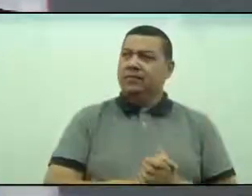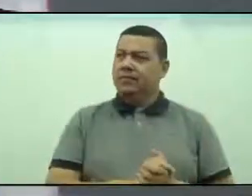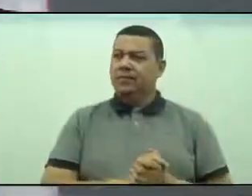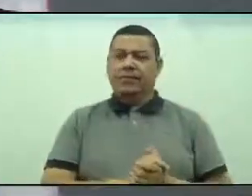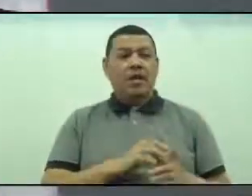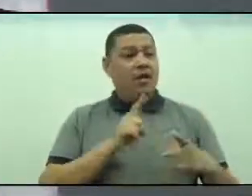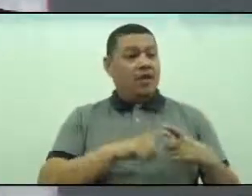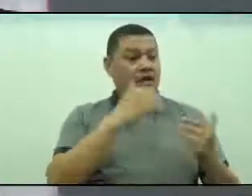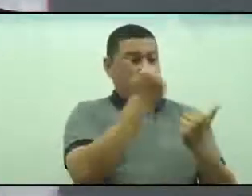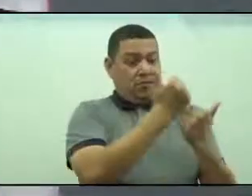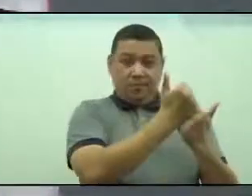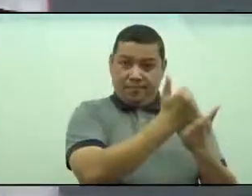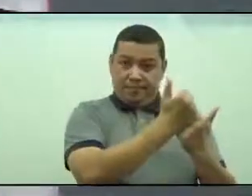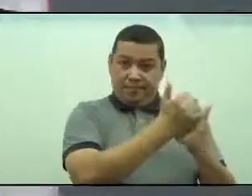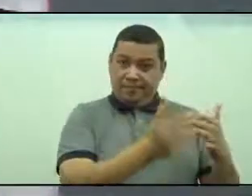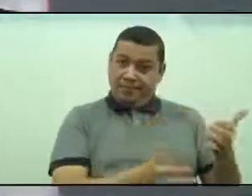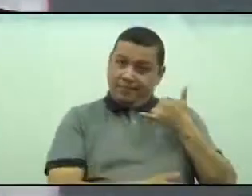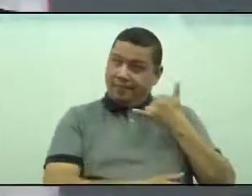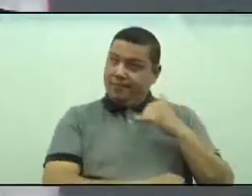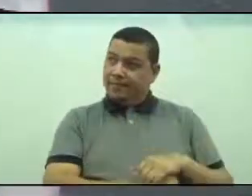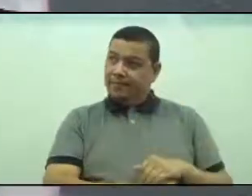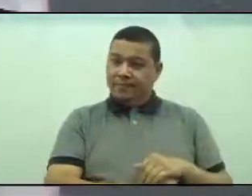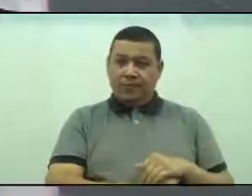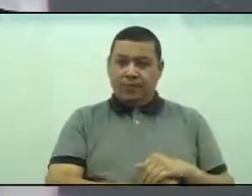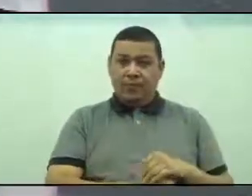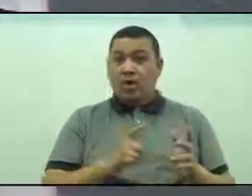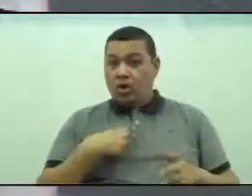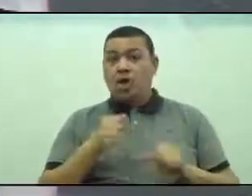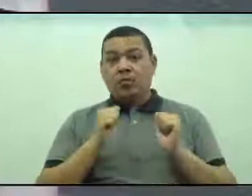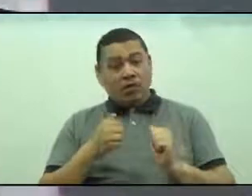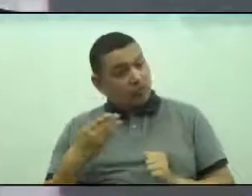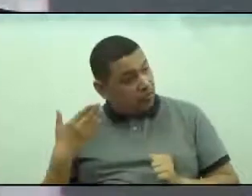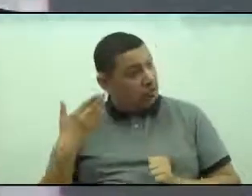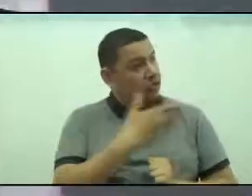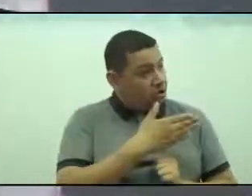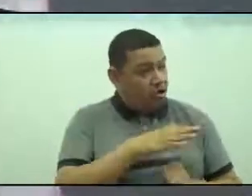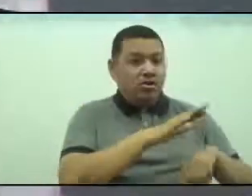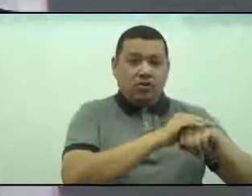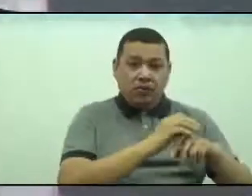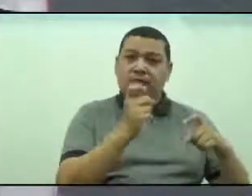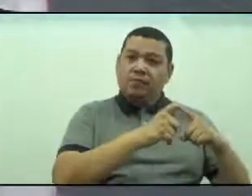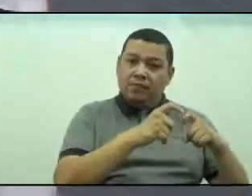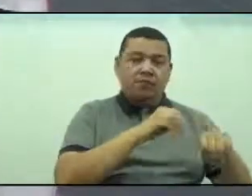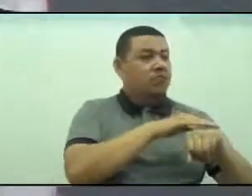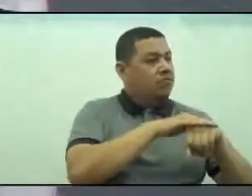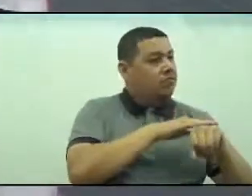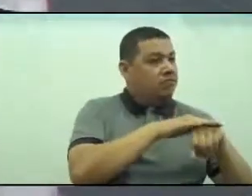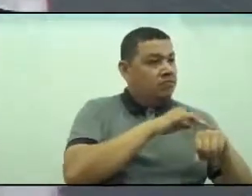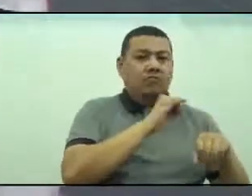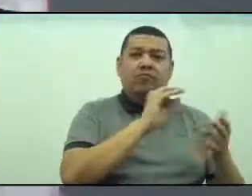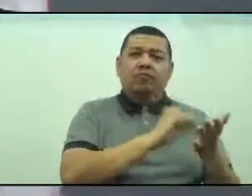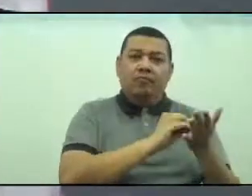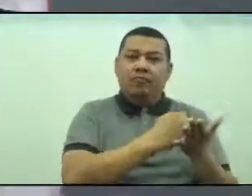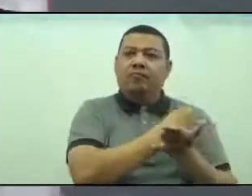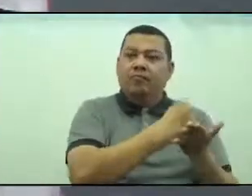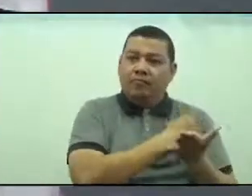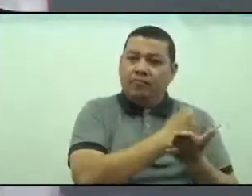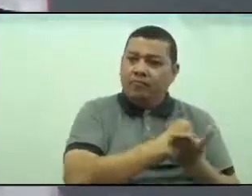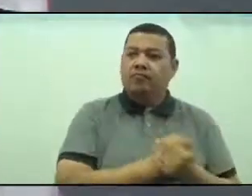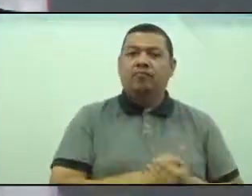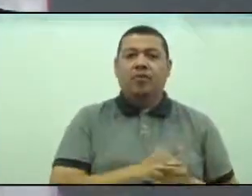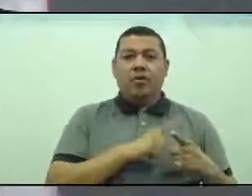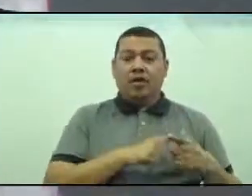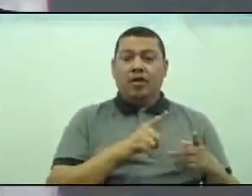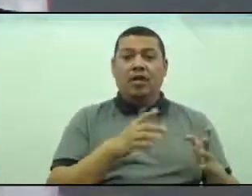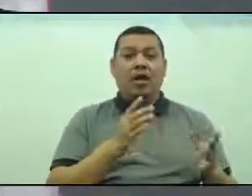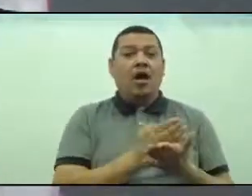para a gente tem autonomia para ir para lá, chamar o médico, conversar, perguntar se está faltando remédio, como eu recebi algumas denúncias